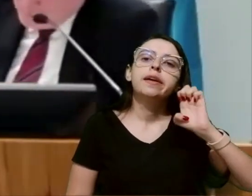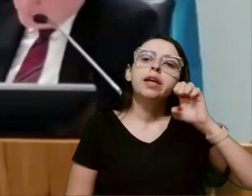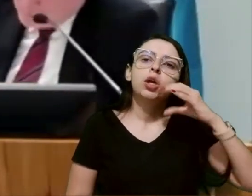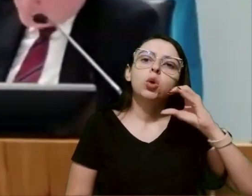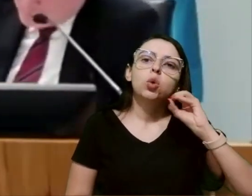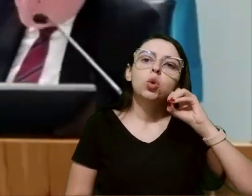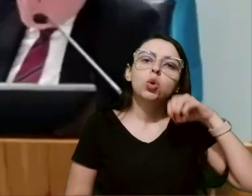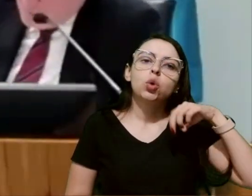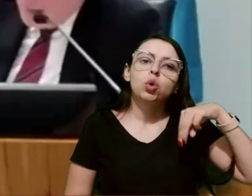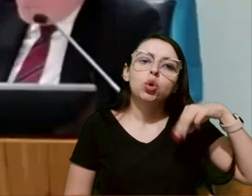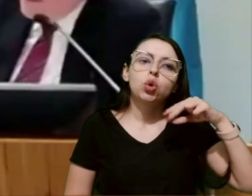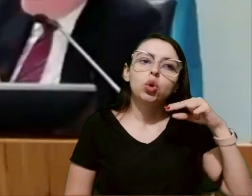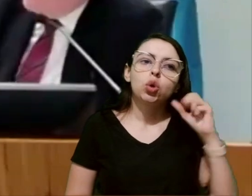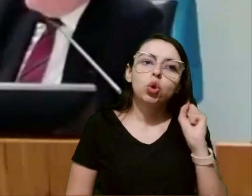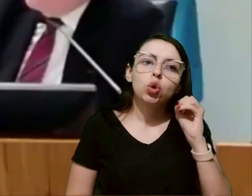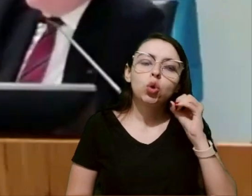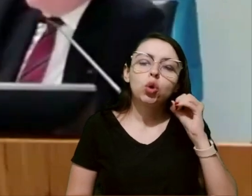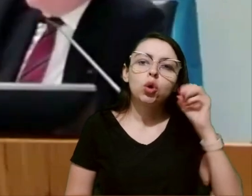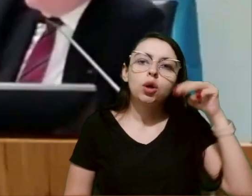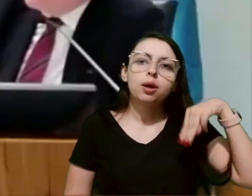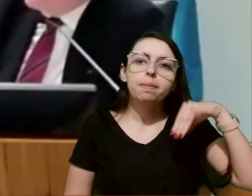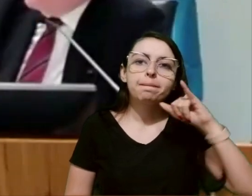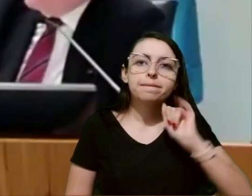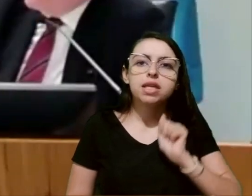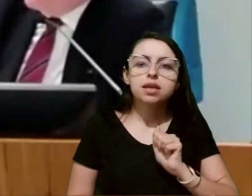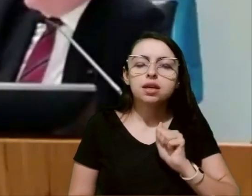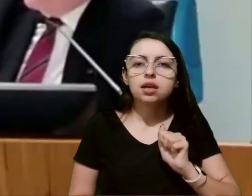é, mas